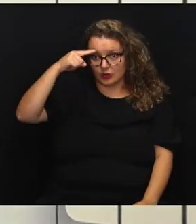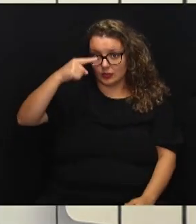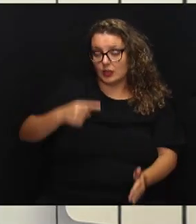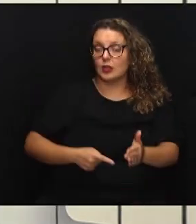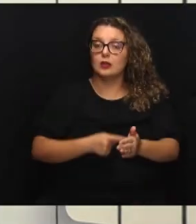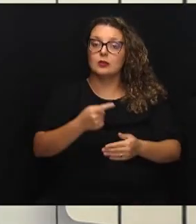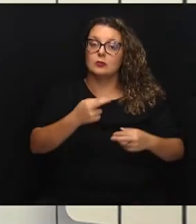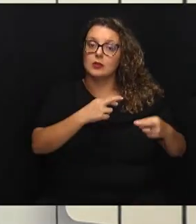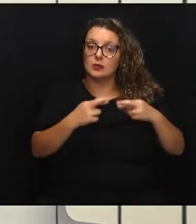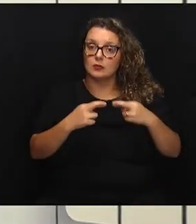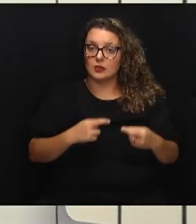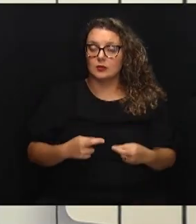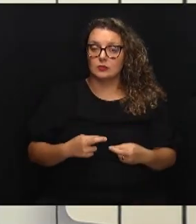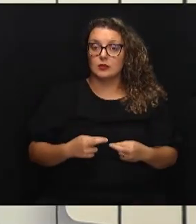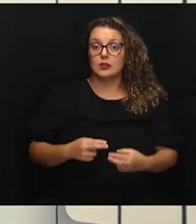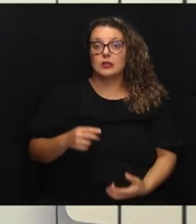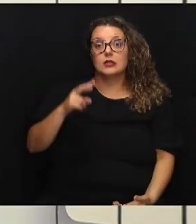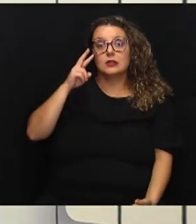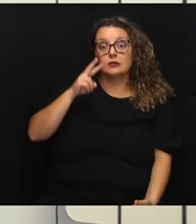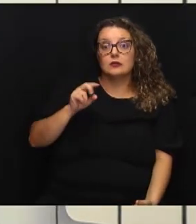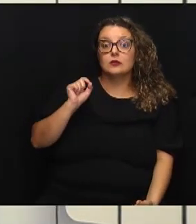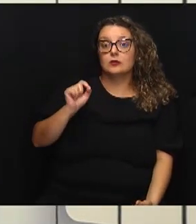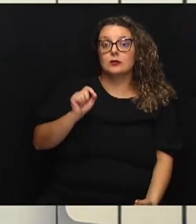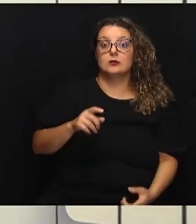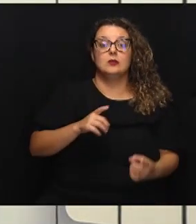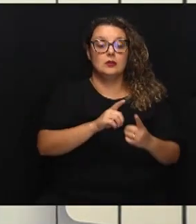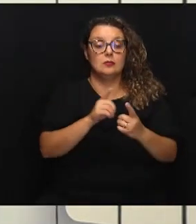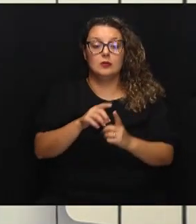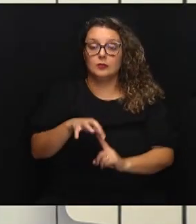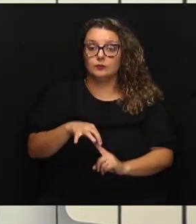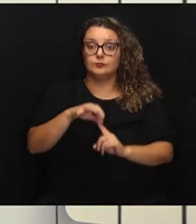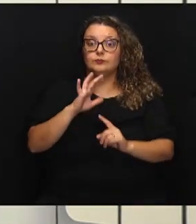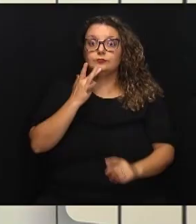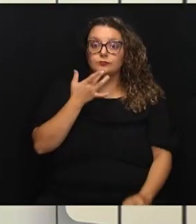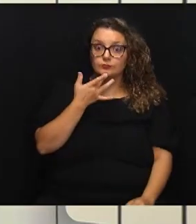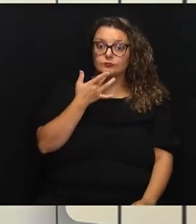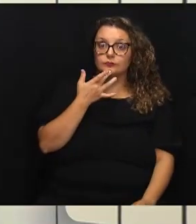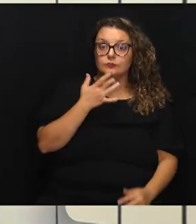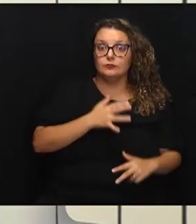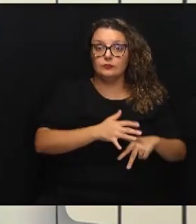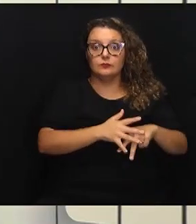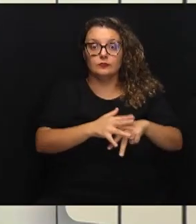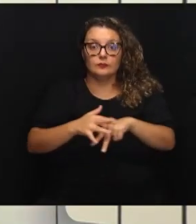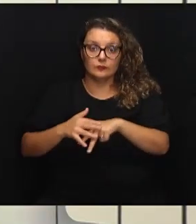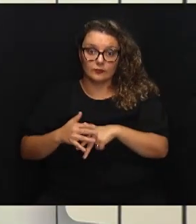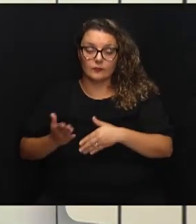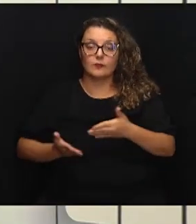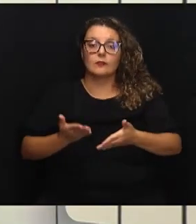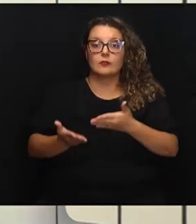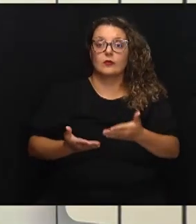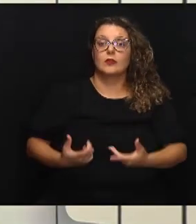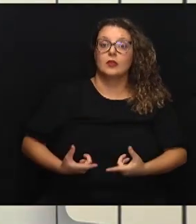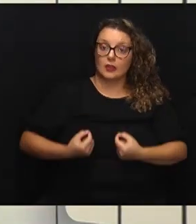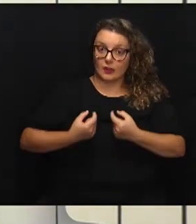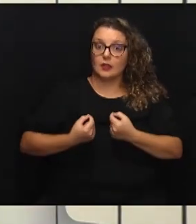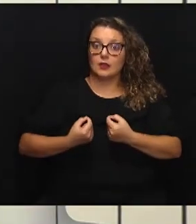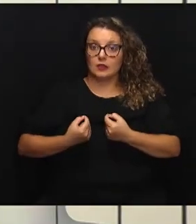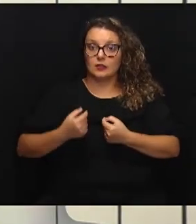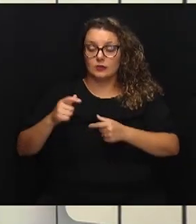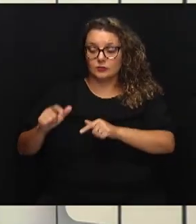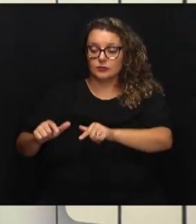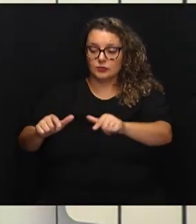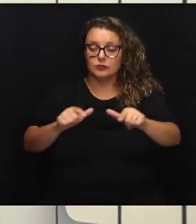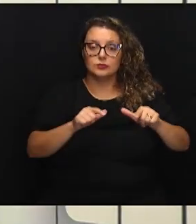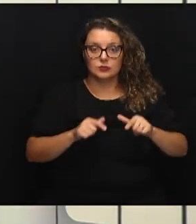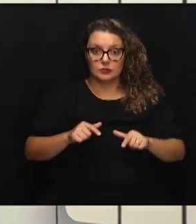primeira análise, que prevê atendimento prioritário a pacientes em tratamento de câncer nos